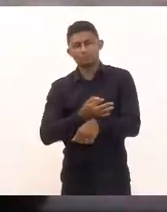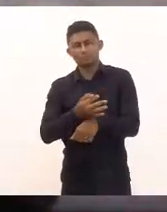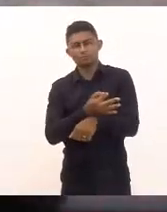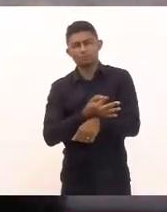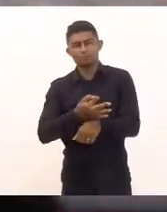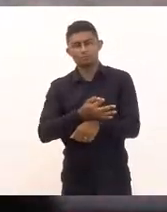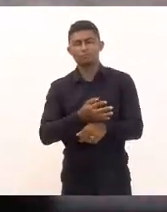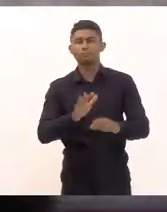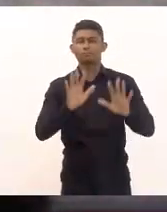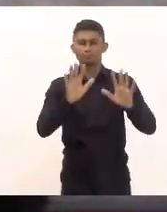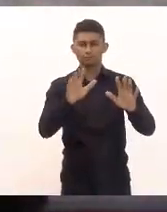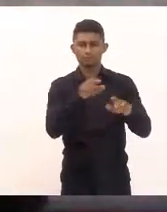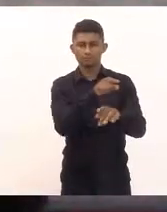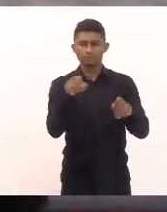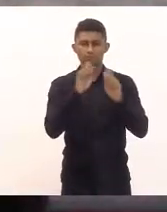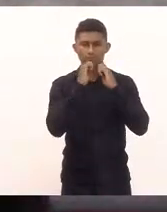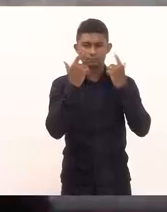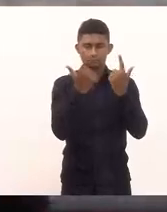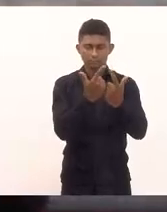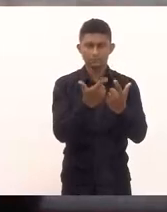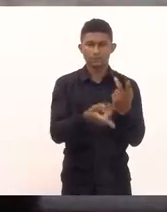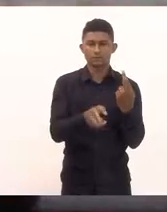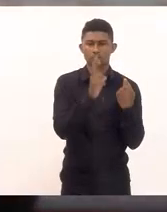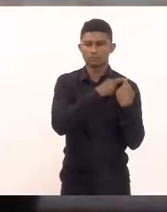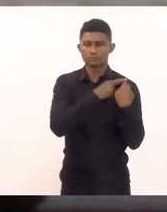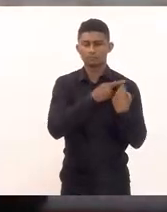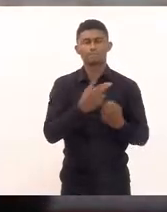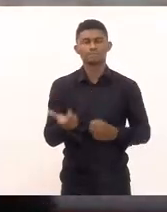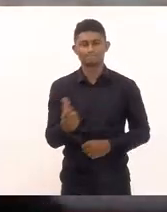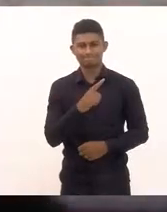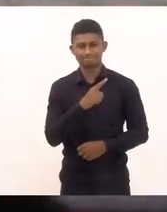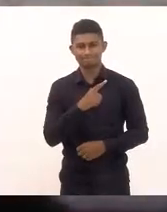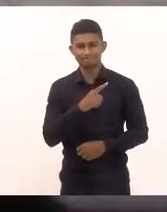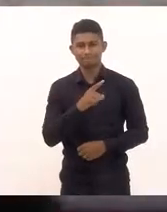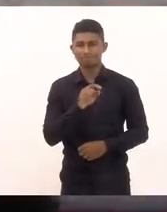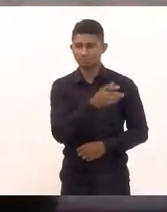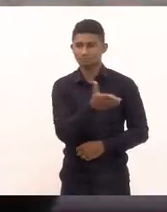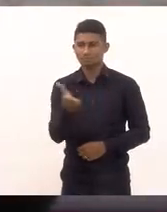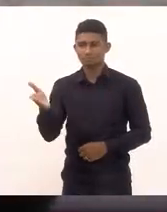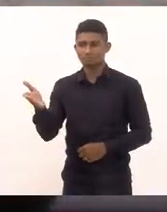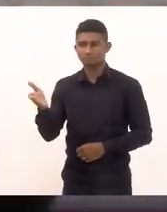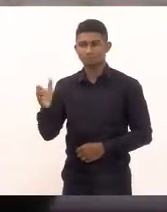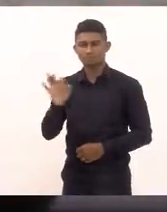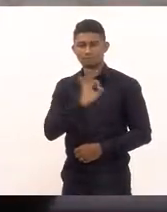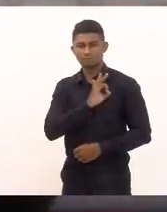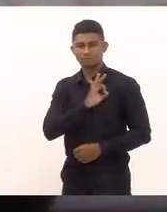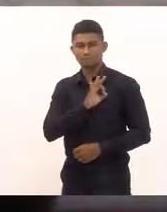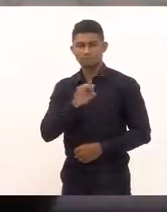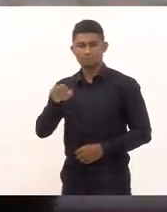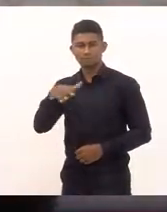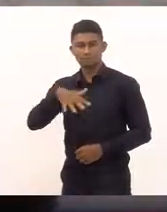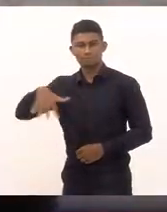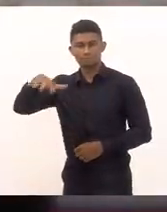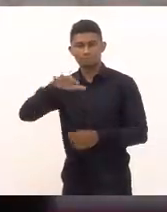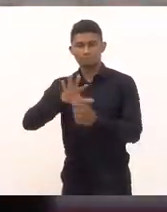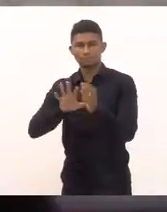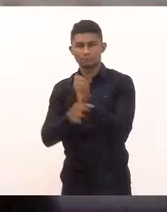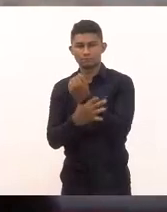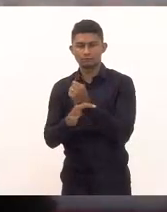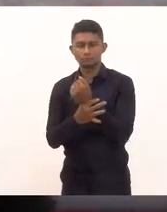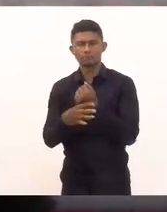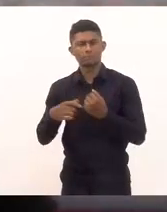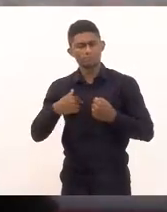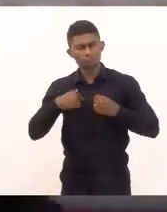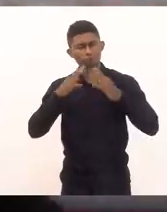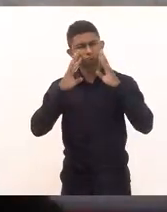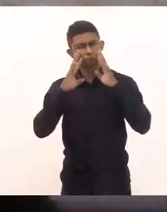a Casa mostra a responsabilidade que tem com a categoria. Mas eu queria prestar atenção atentamente